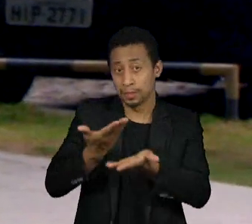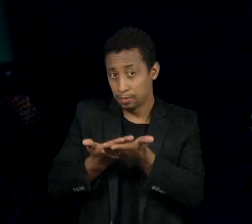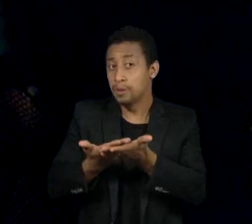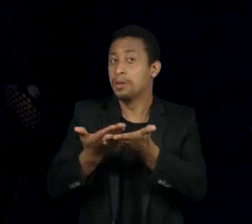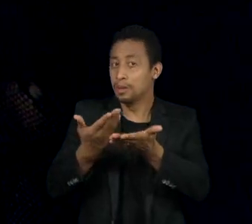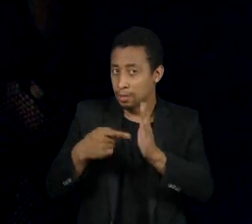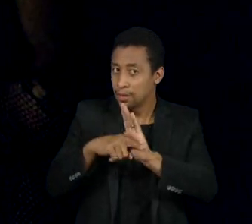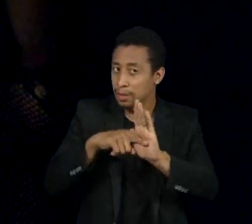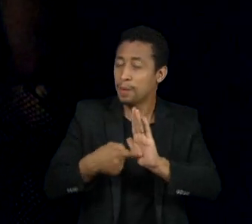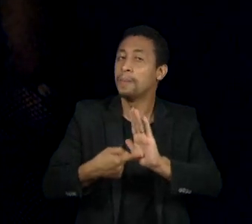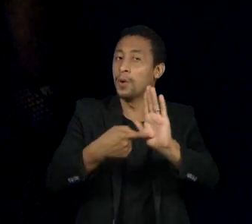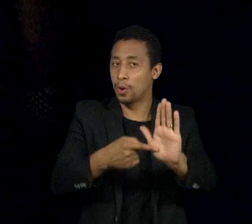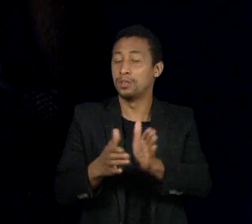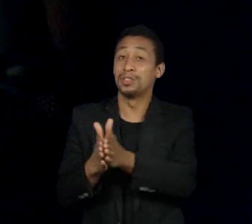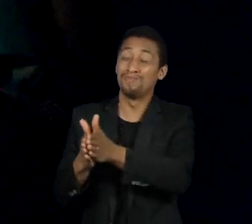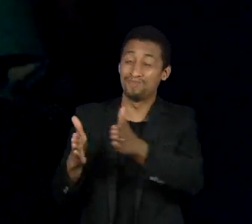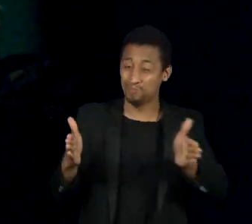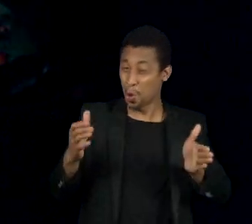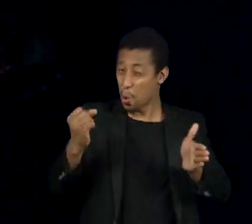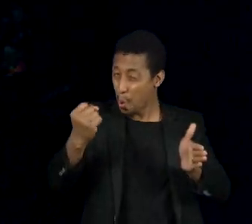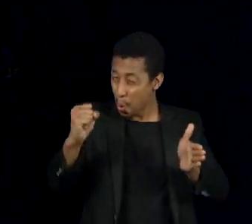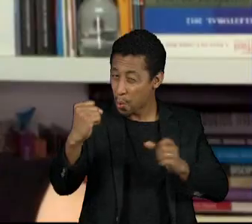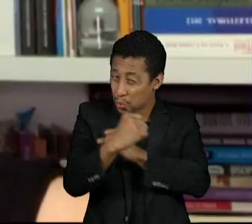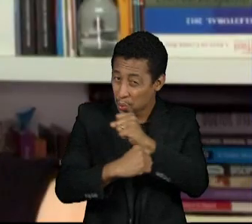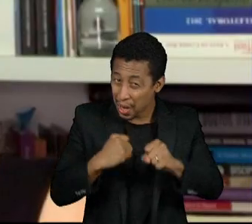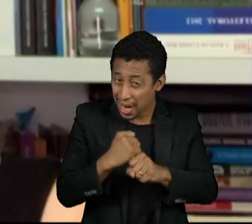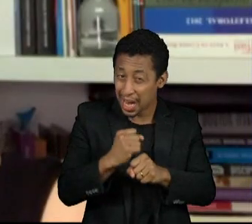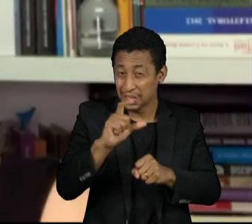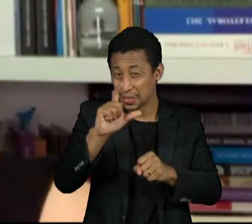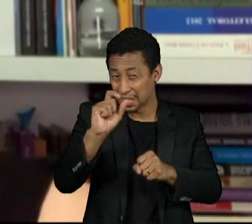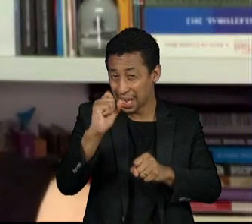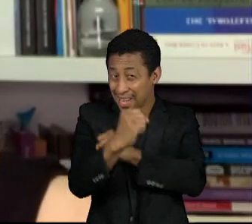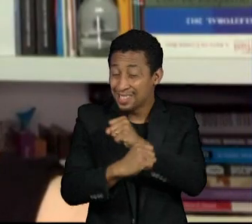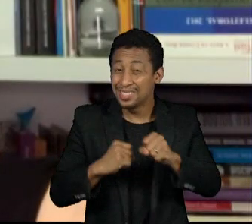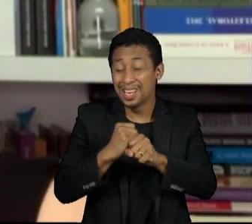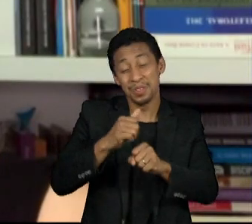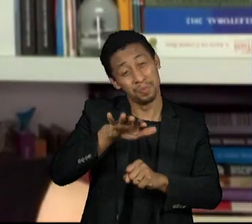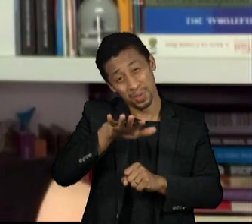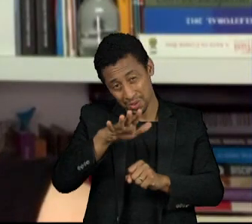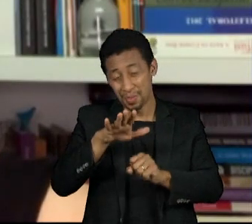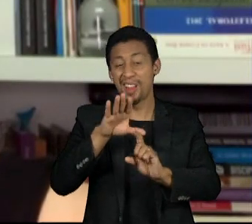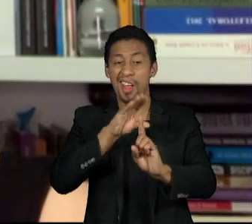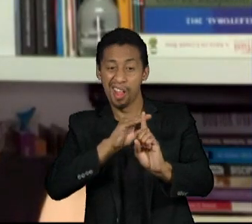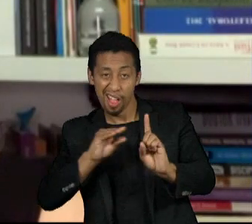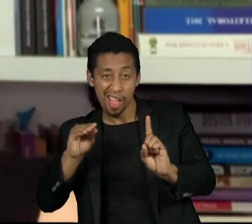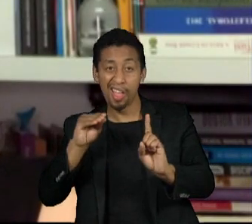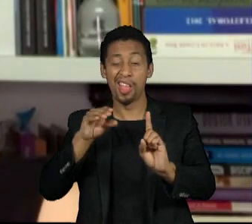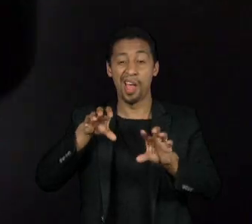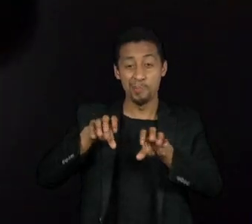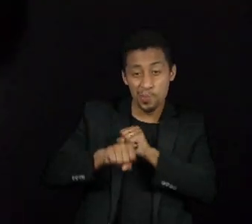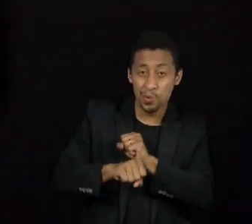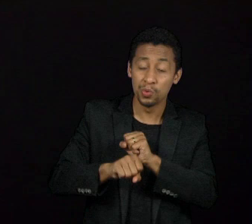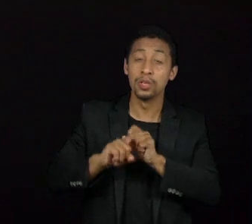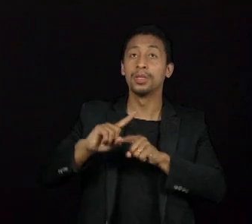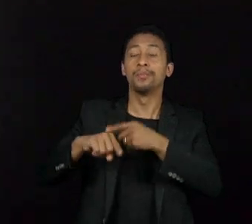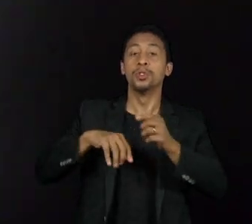elas ficam de 8 a 10 anos em um relacionamento abusivo até que tenham coragem de denunciar. Então,